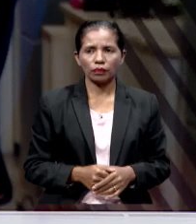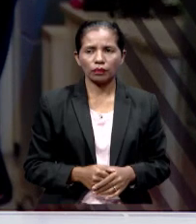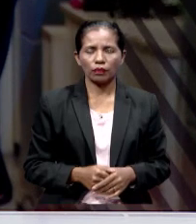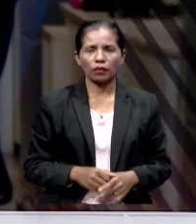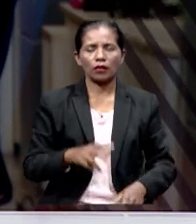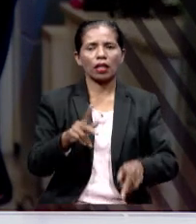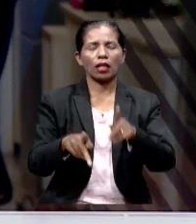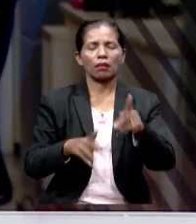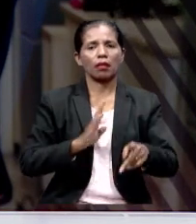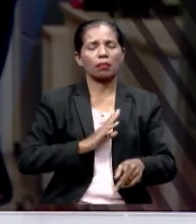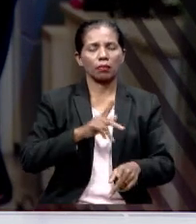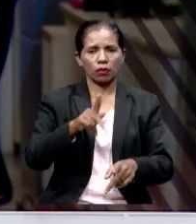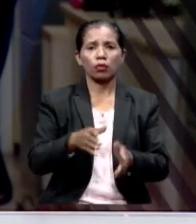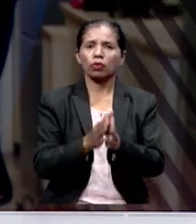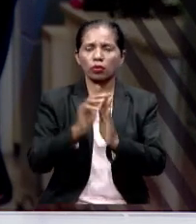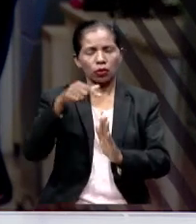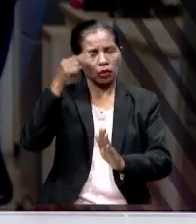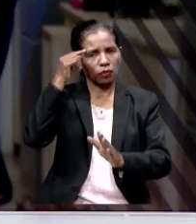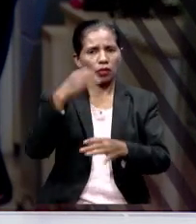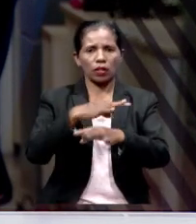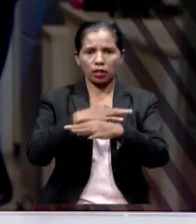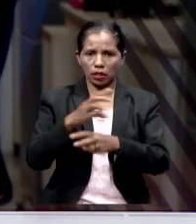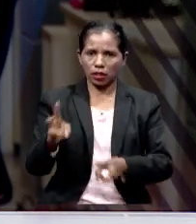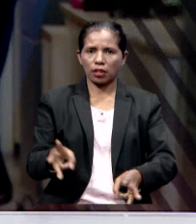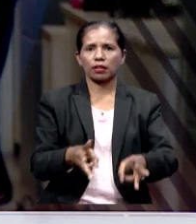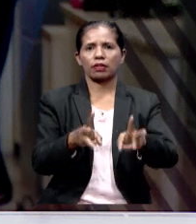Comunidade Bebono custa o governo Hadia Estrada.